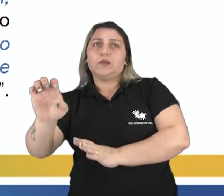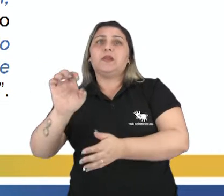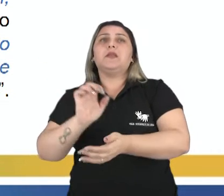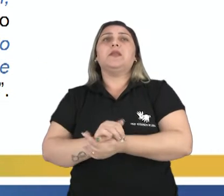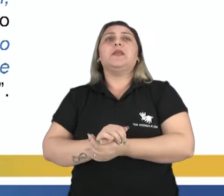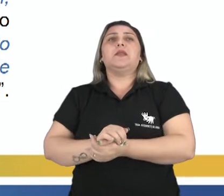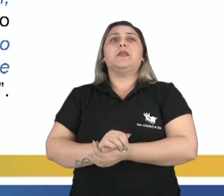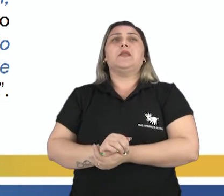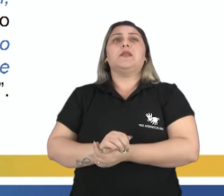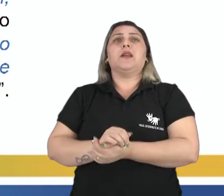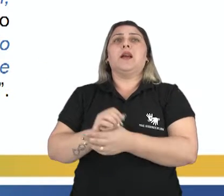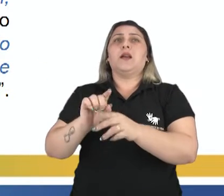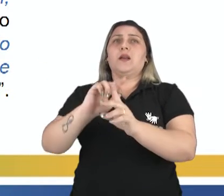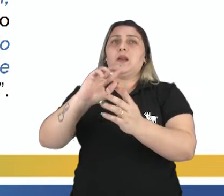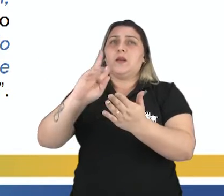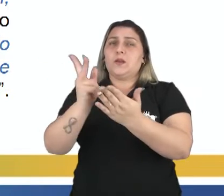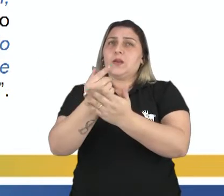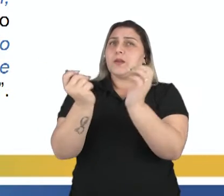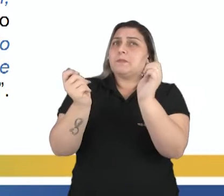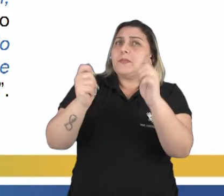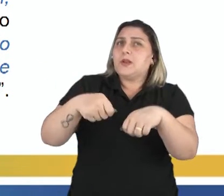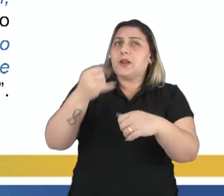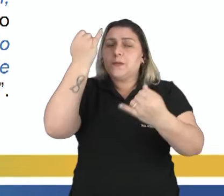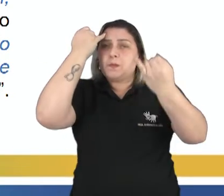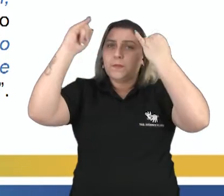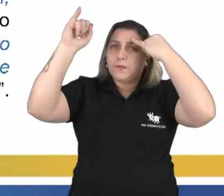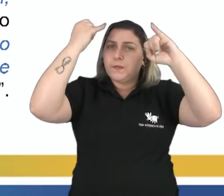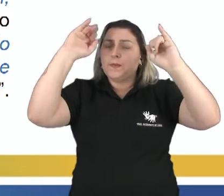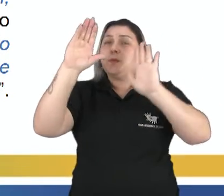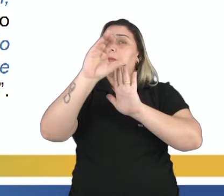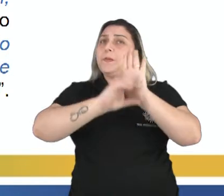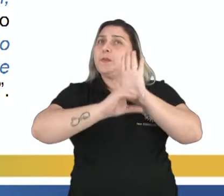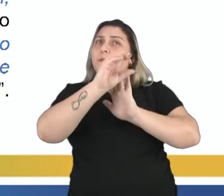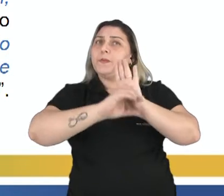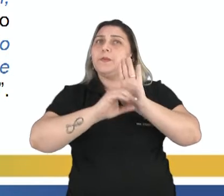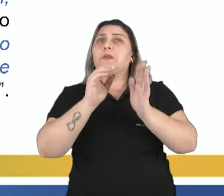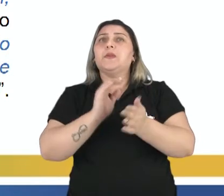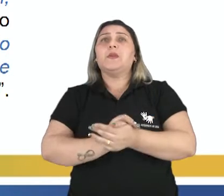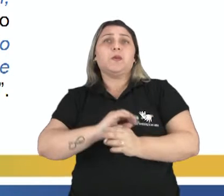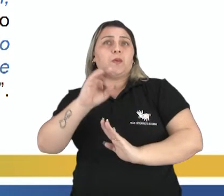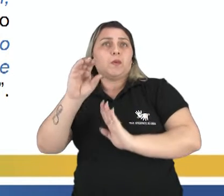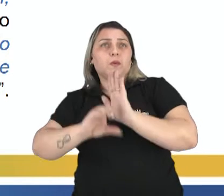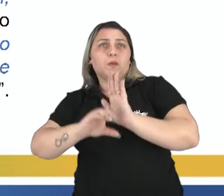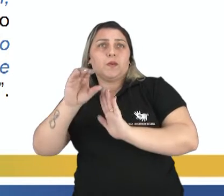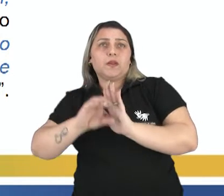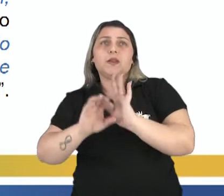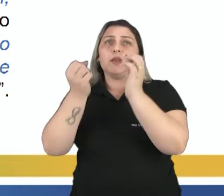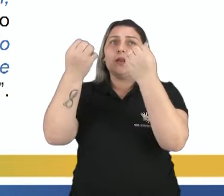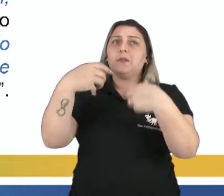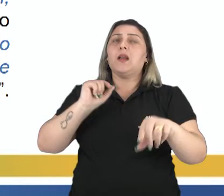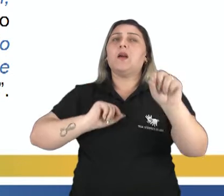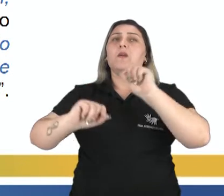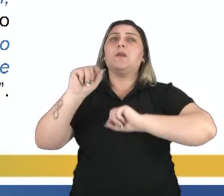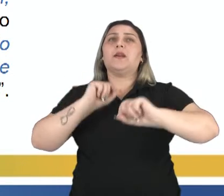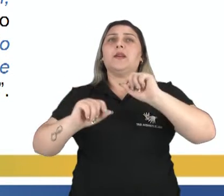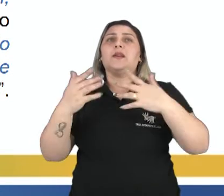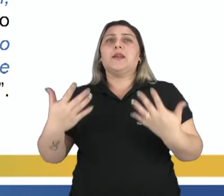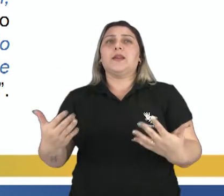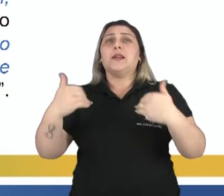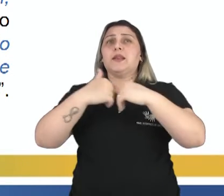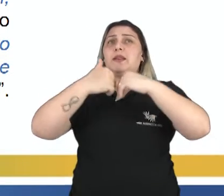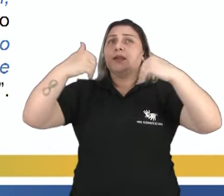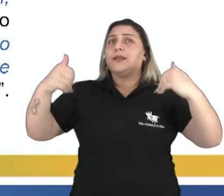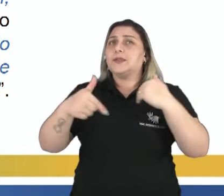Deleuze e Guattari define a arte como capacidade de criar conceitos. O conceito